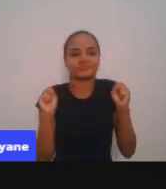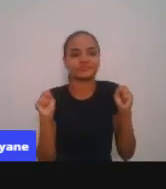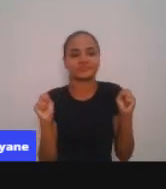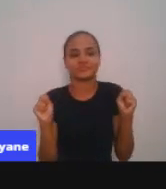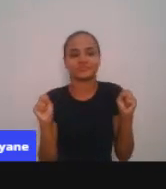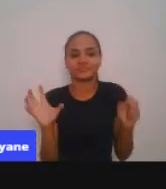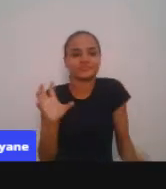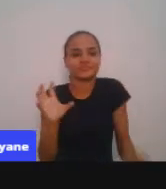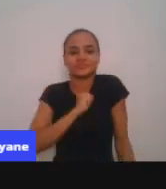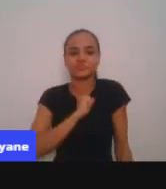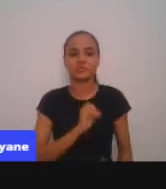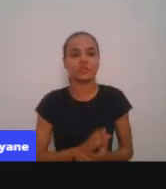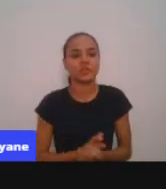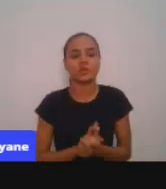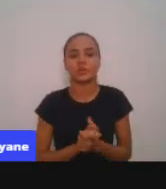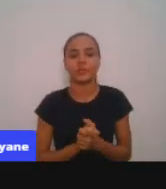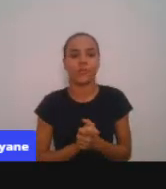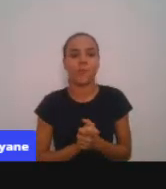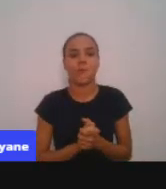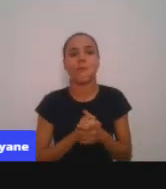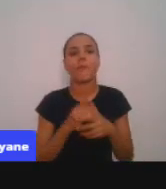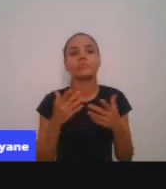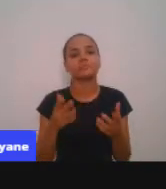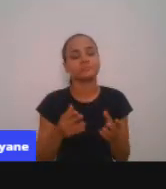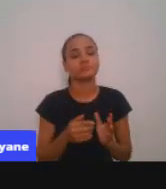aí. Então, vamos lá, vamos ver o primeiro.